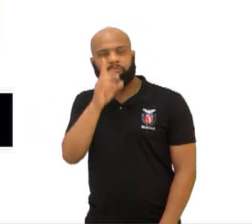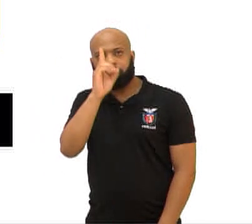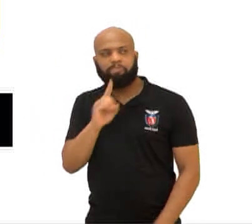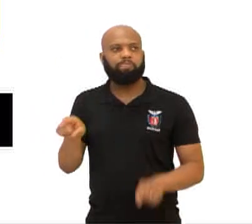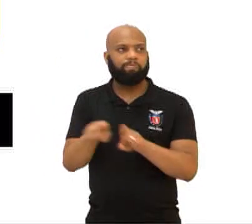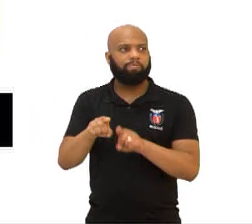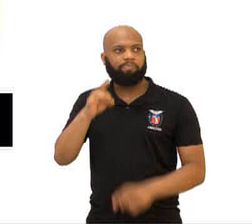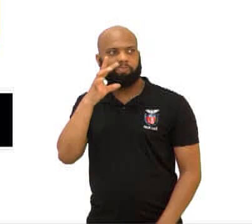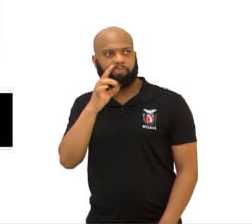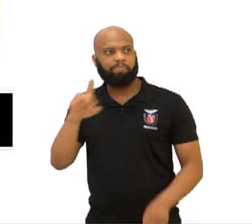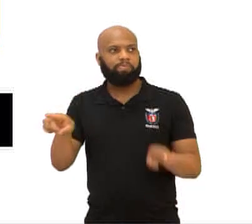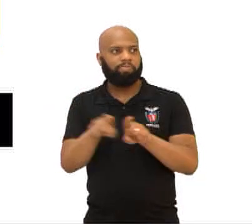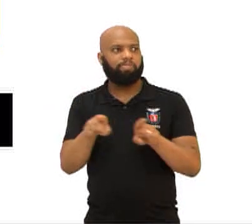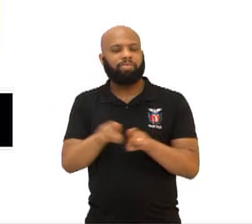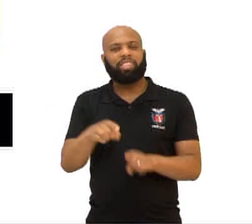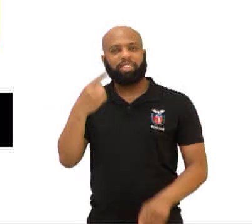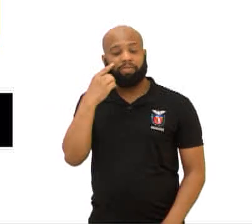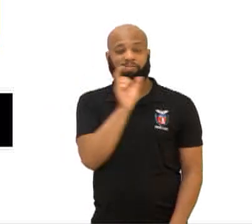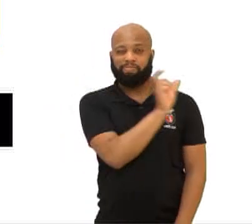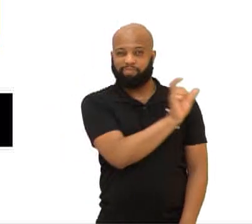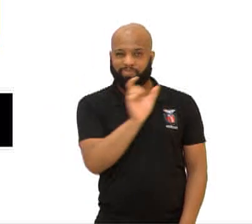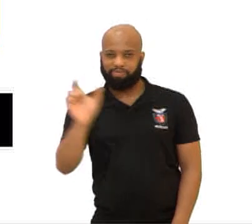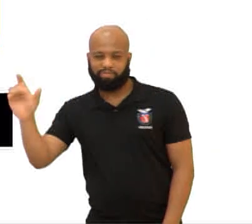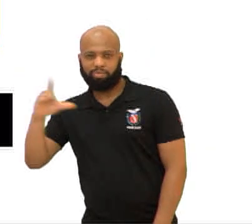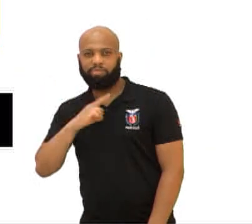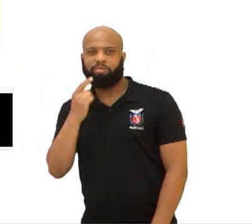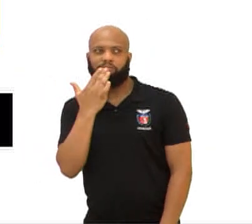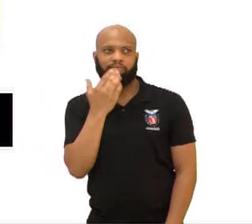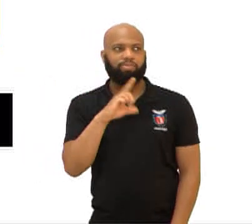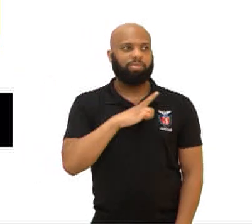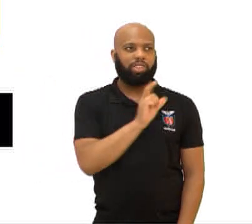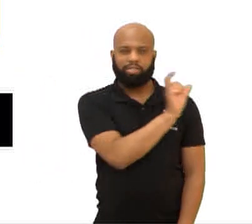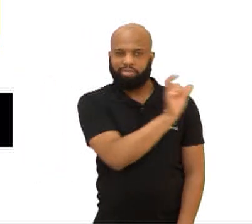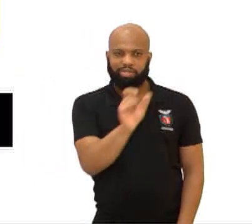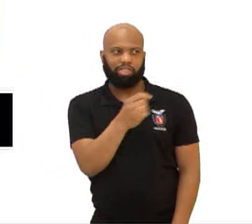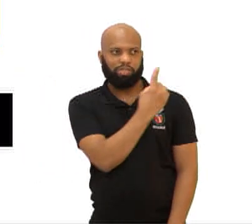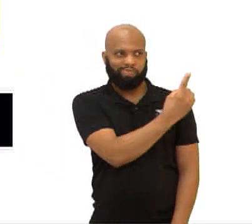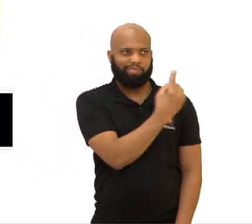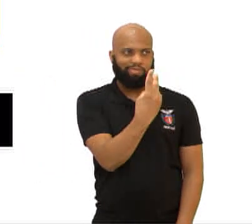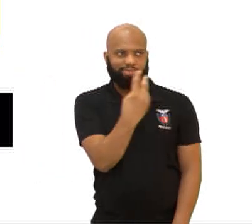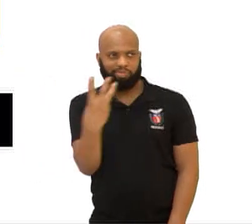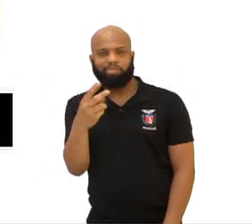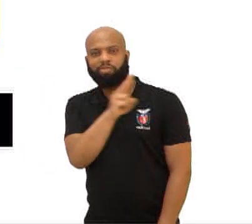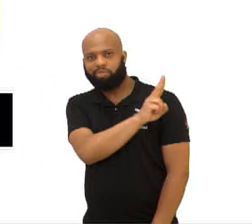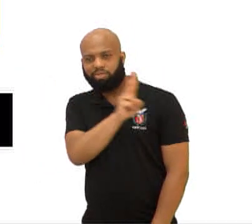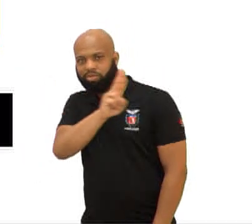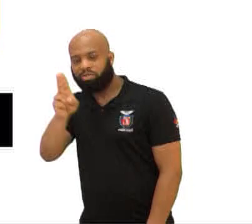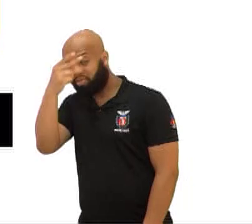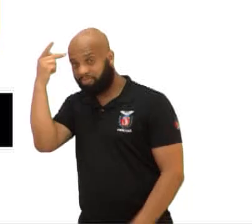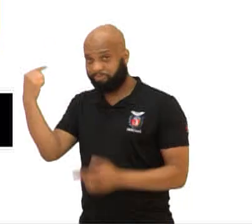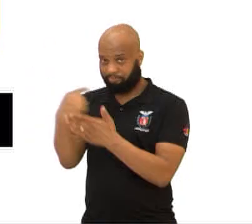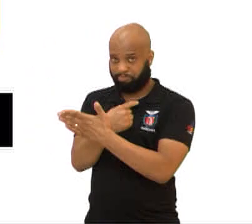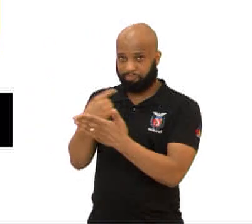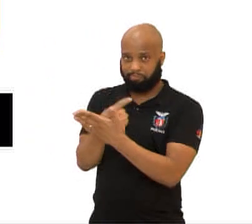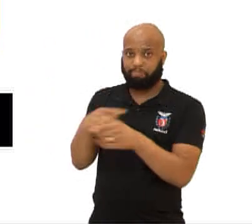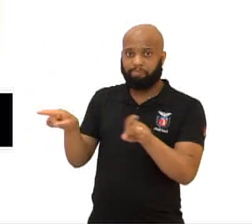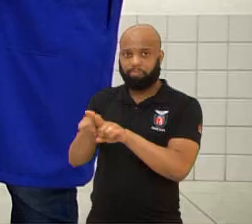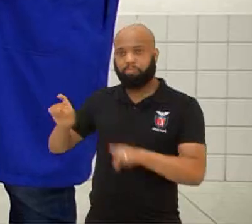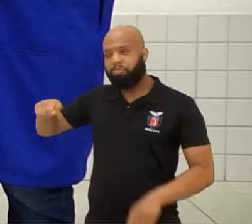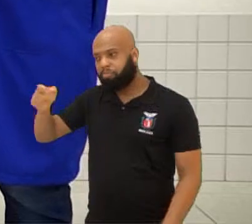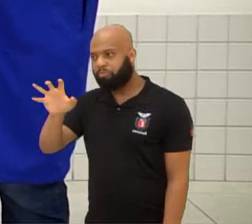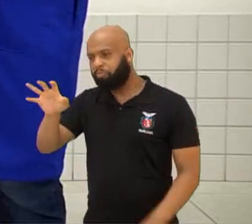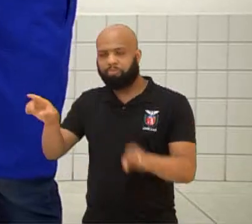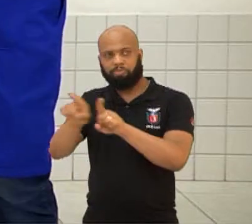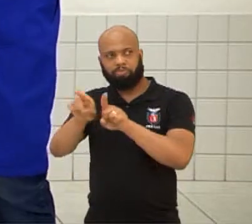deuteranopia, palavrinhas um pouquinho difíceis, tá, professor? Sim. Tritanopia e protanopia, que o pessoal comentou bastante